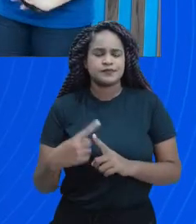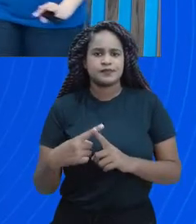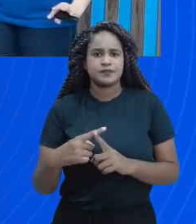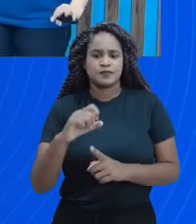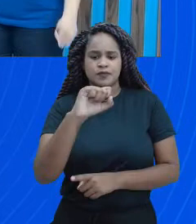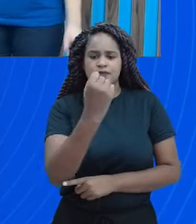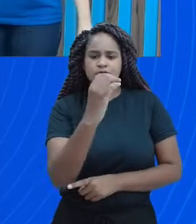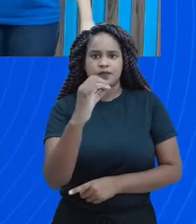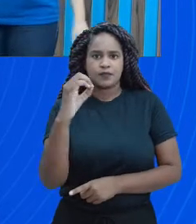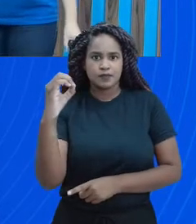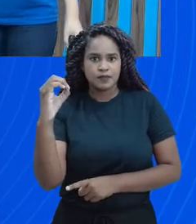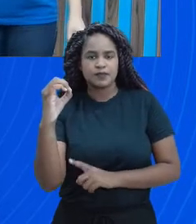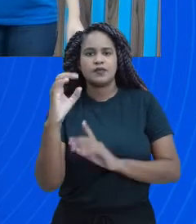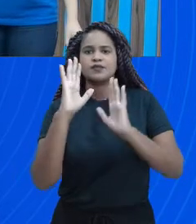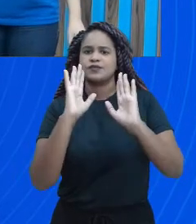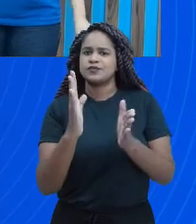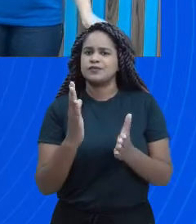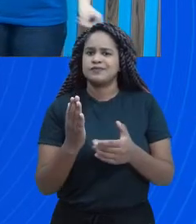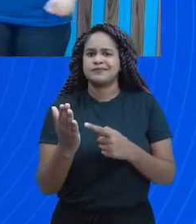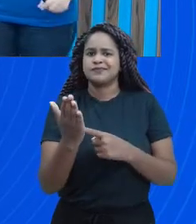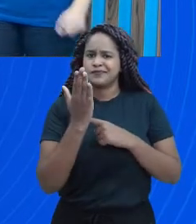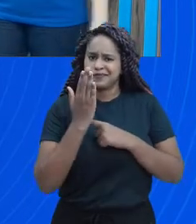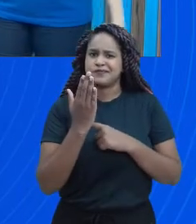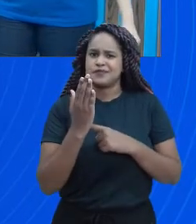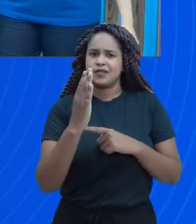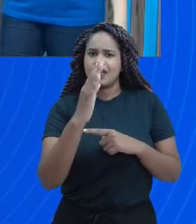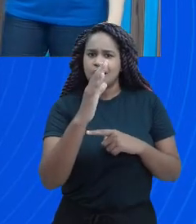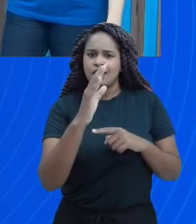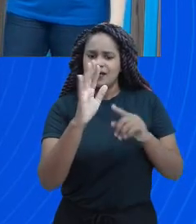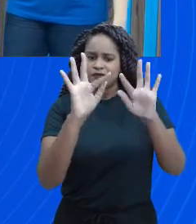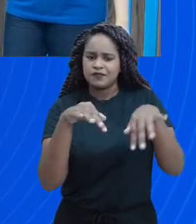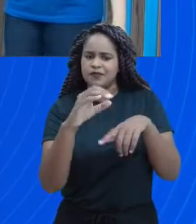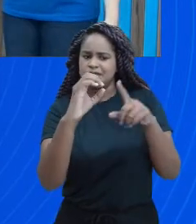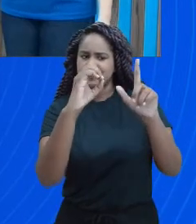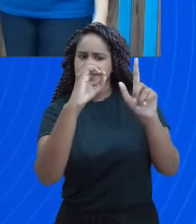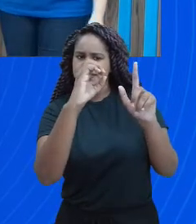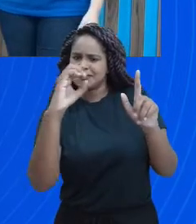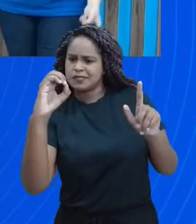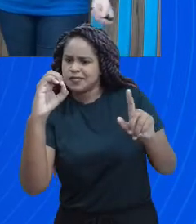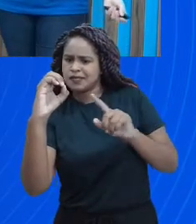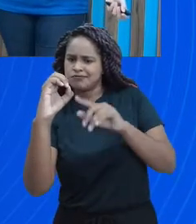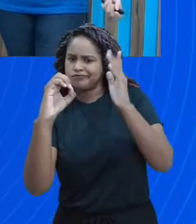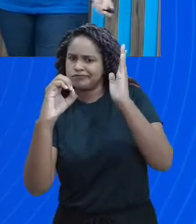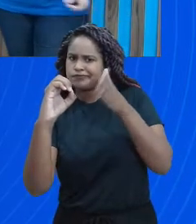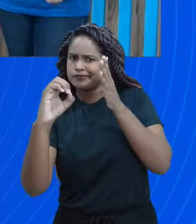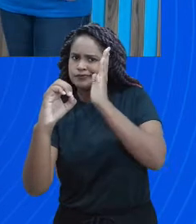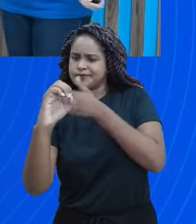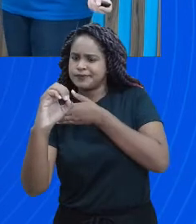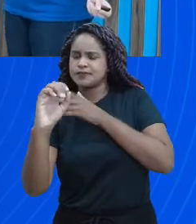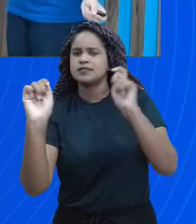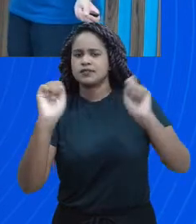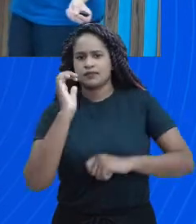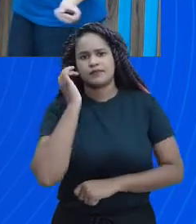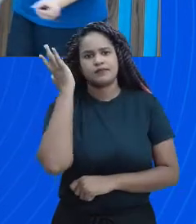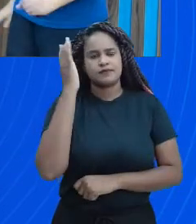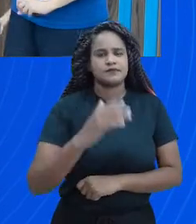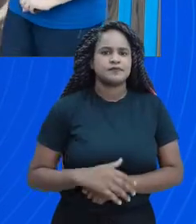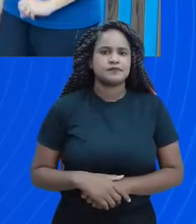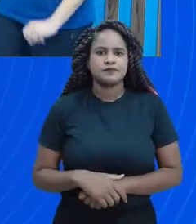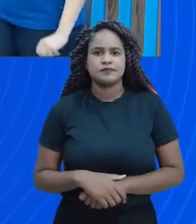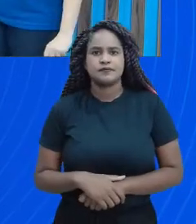já ajuda com 2 zeros no final, para a gente simplificar, né? Para a gente tirar os 2 zeros também do 100. Então, bem facinho aí,